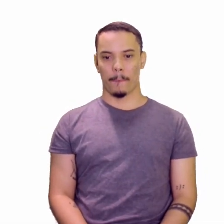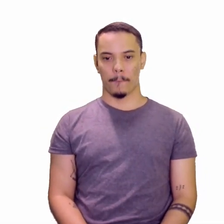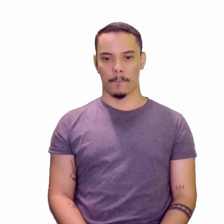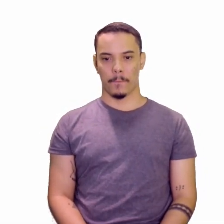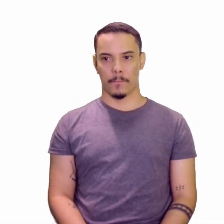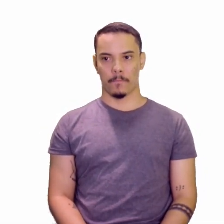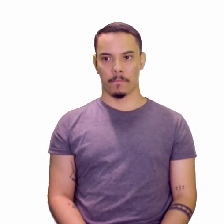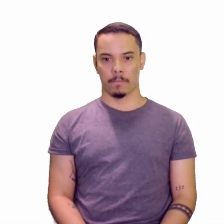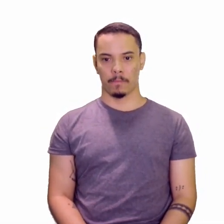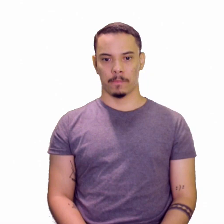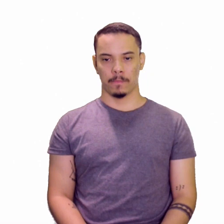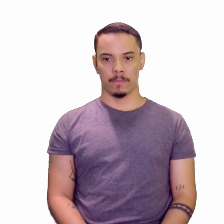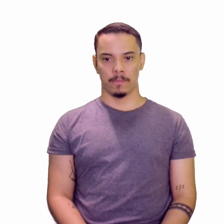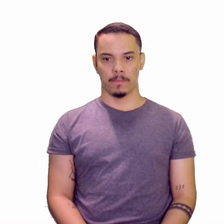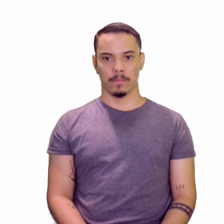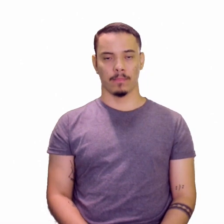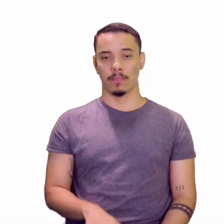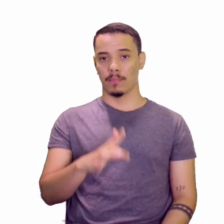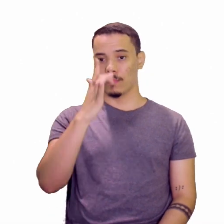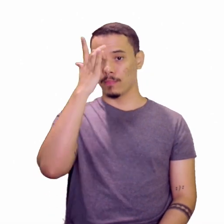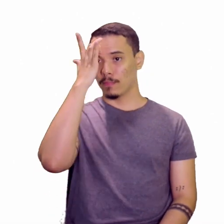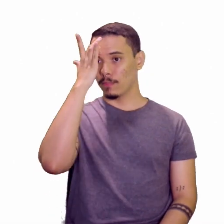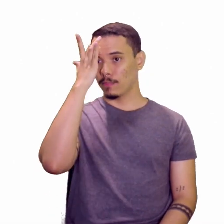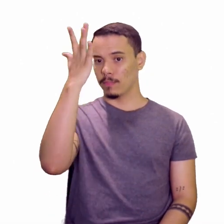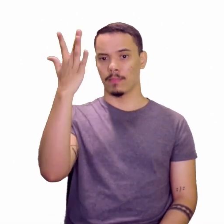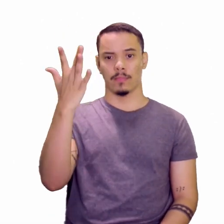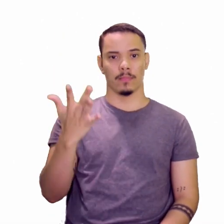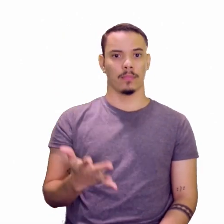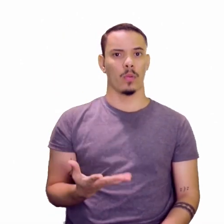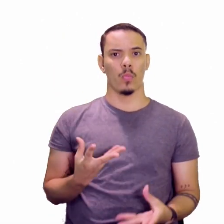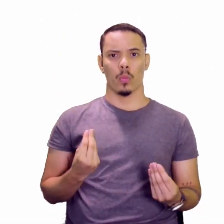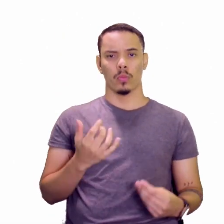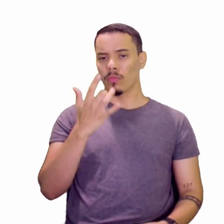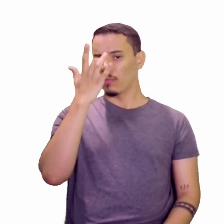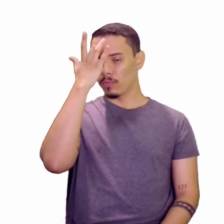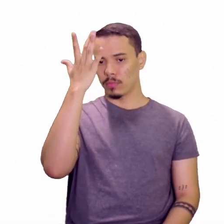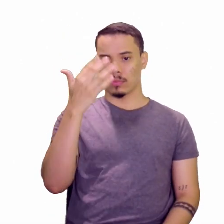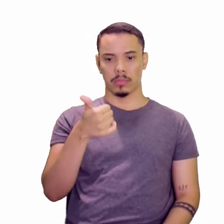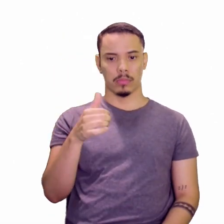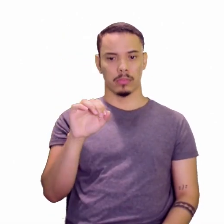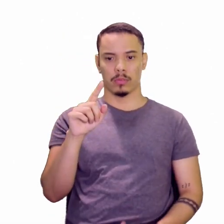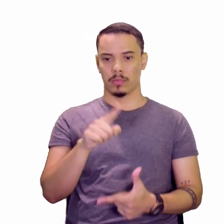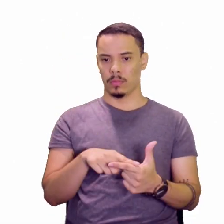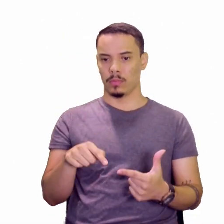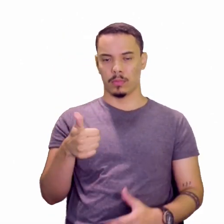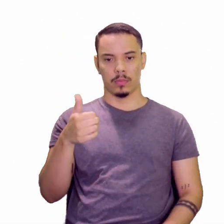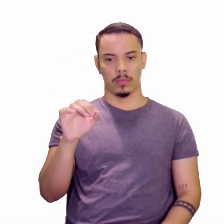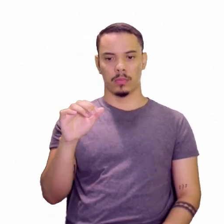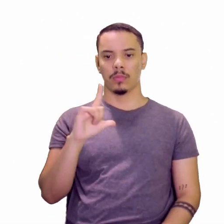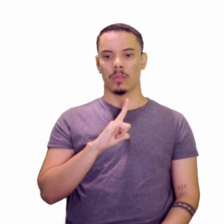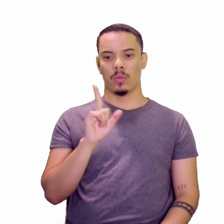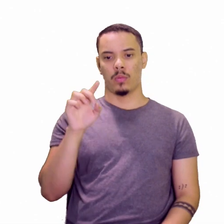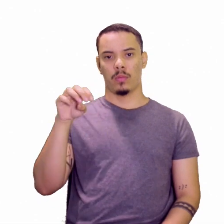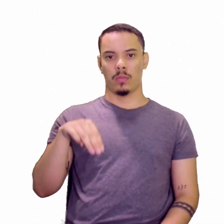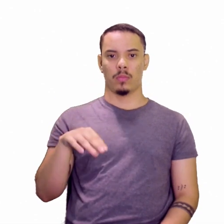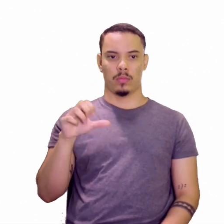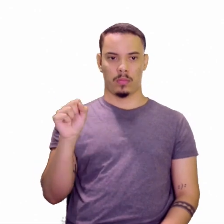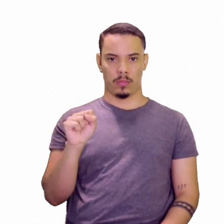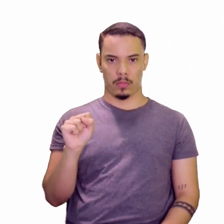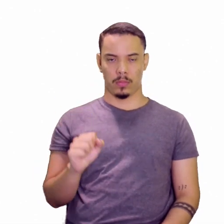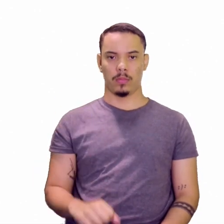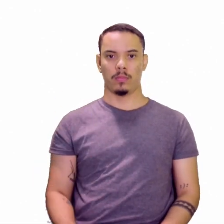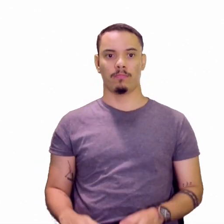Pronto, olha ali. Mamão com açúcar e mel. Ficou até ainda. fácil, 10 dividido por 10 vai ter uma velocidade de 1 metro por